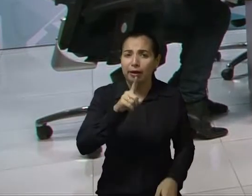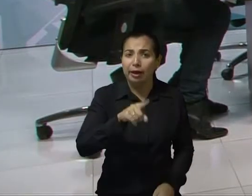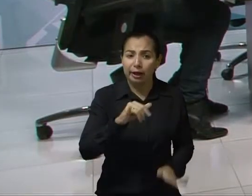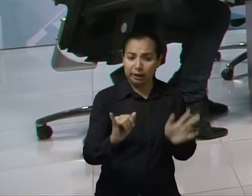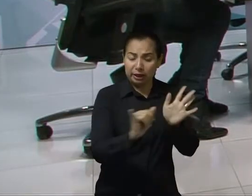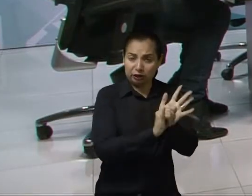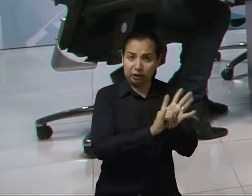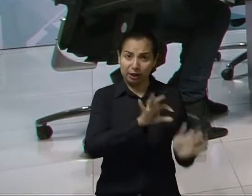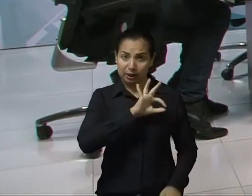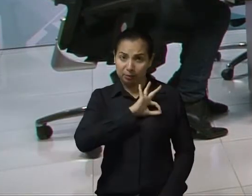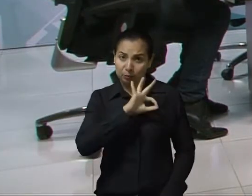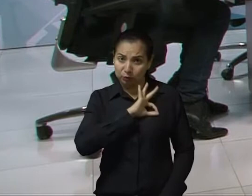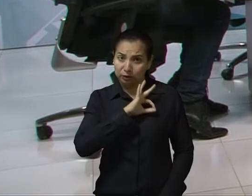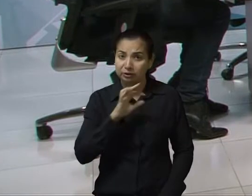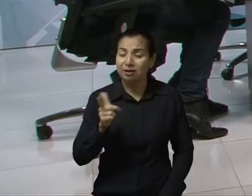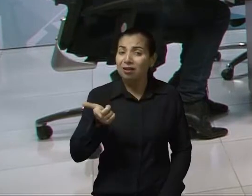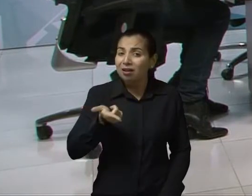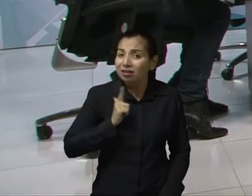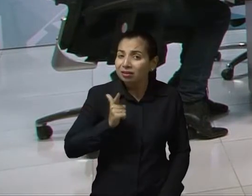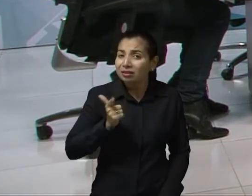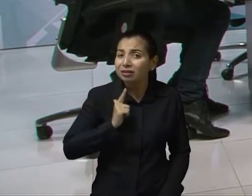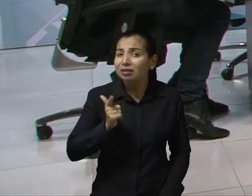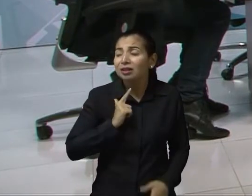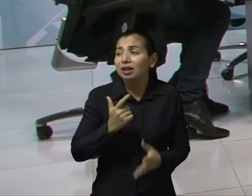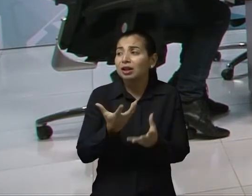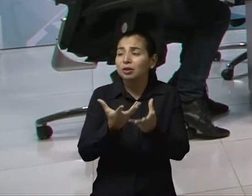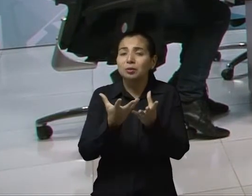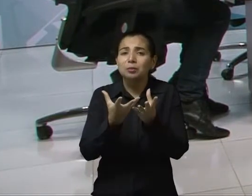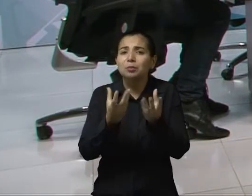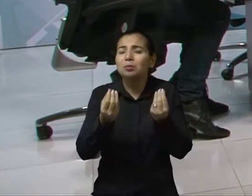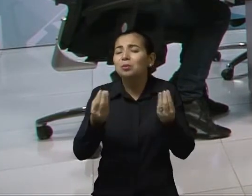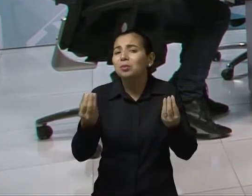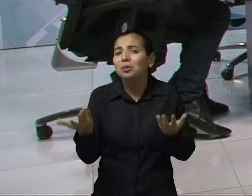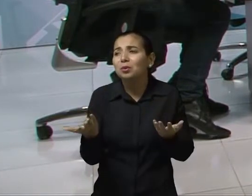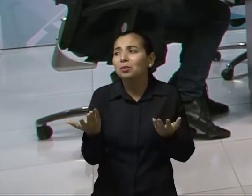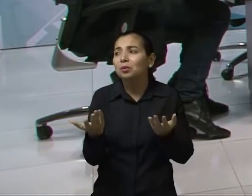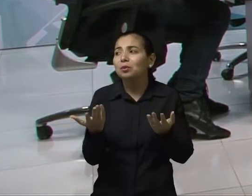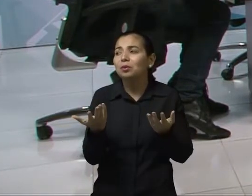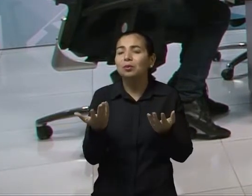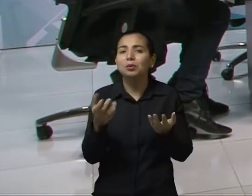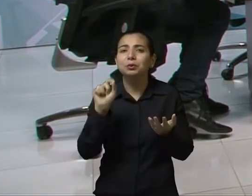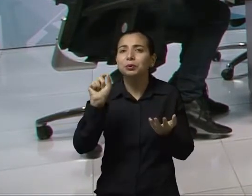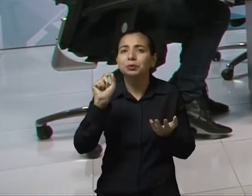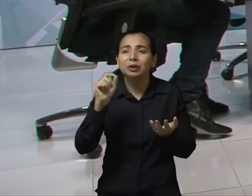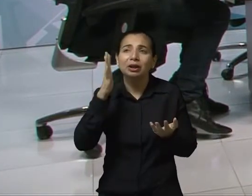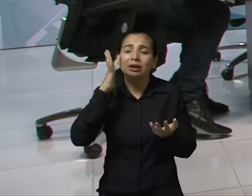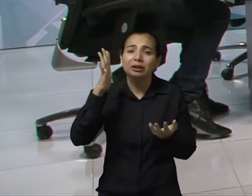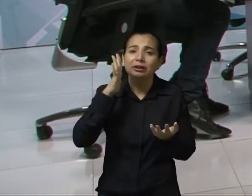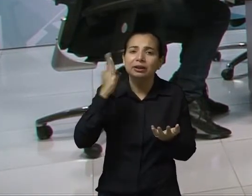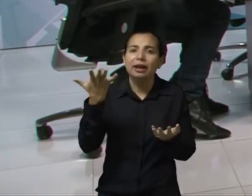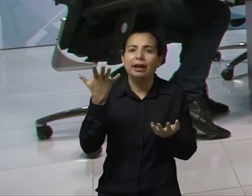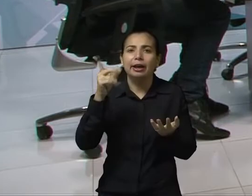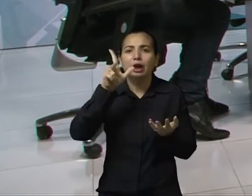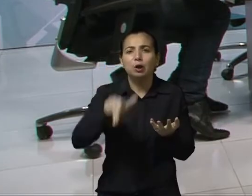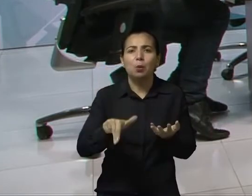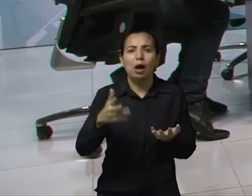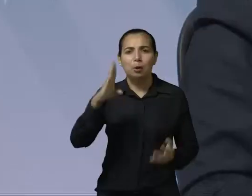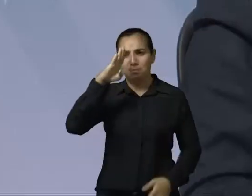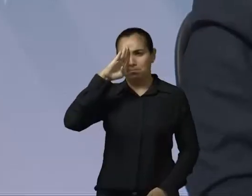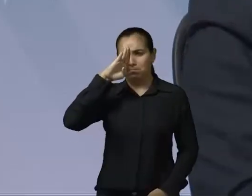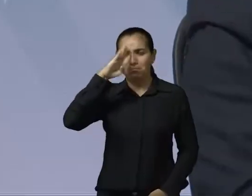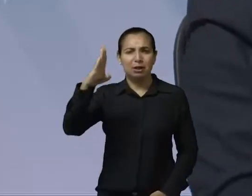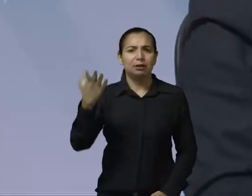for ver, nós temos muito esse lugar, esse caminho, essa ideação militarizada. Nós temos